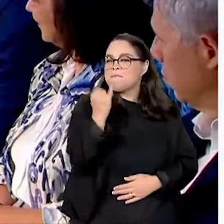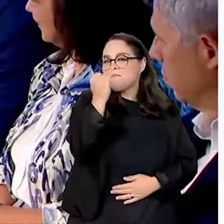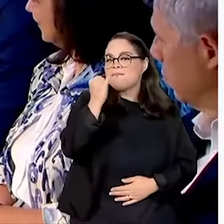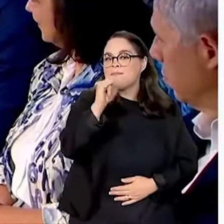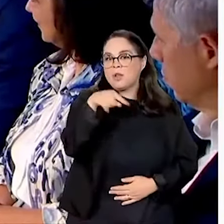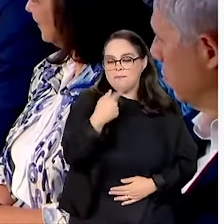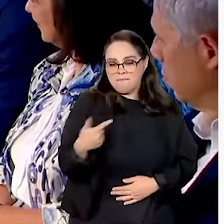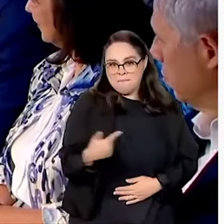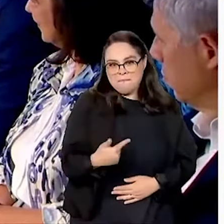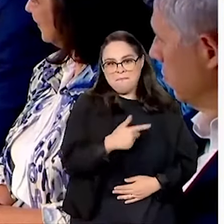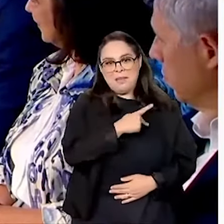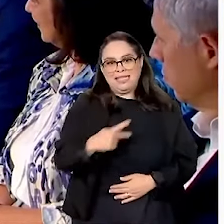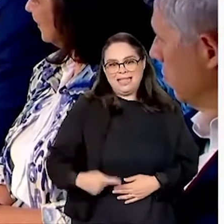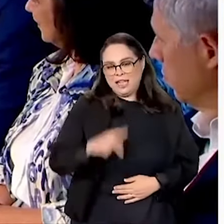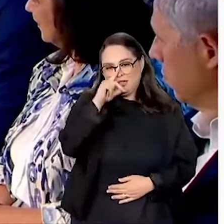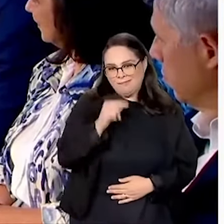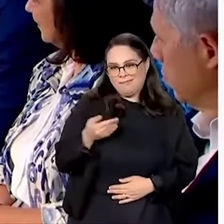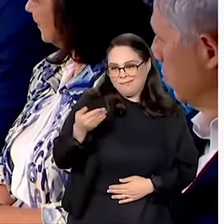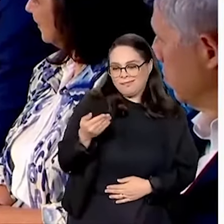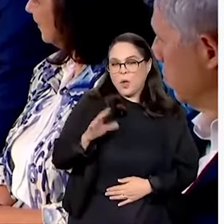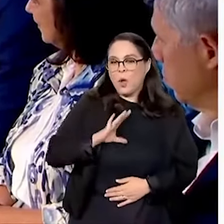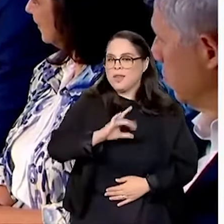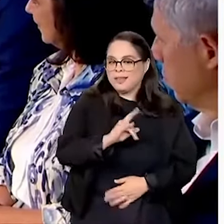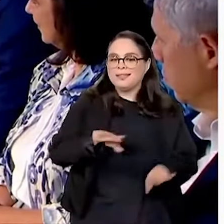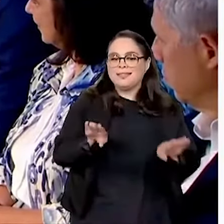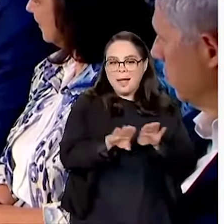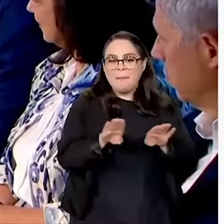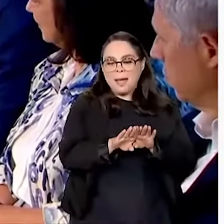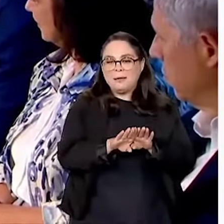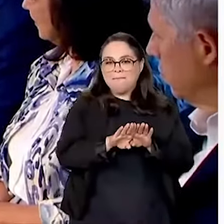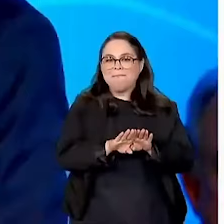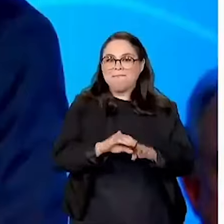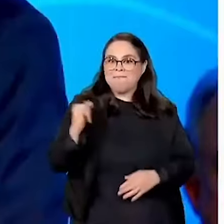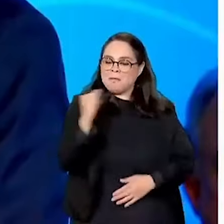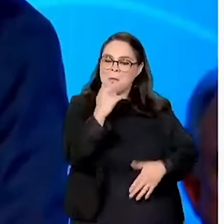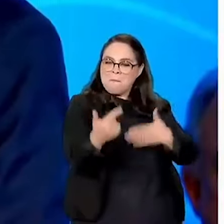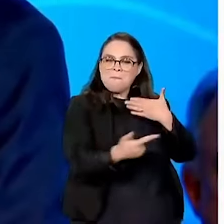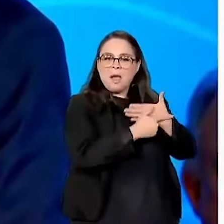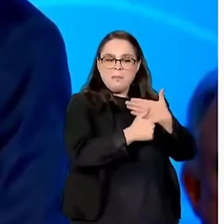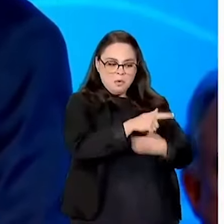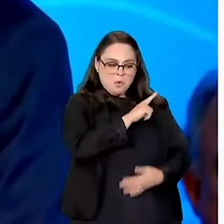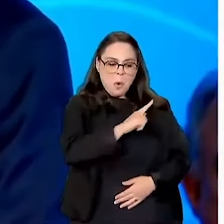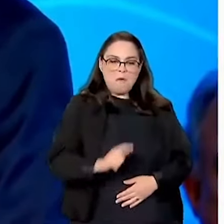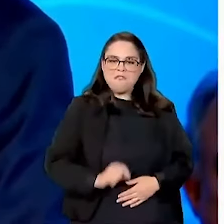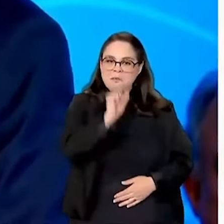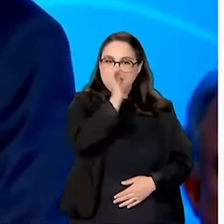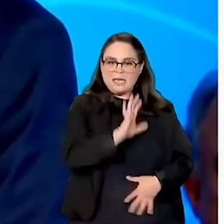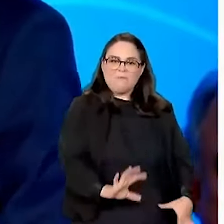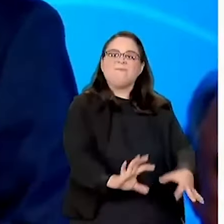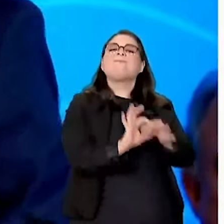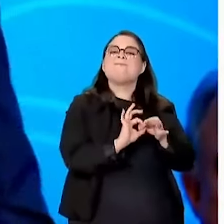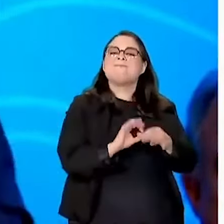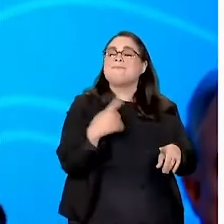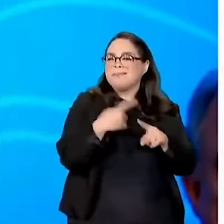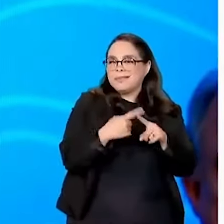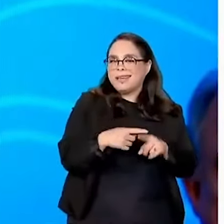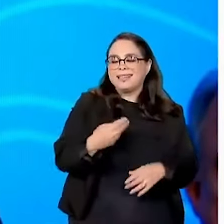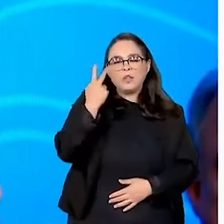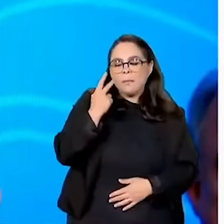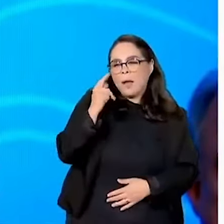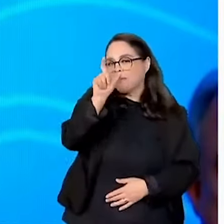nosso vice-presidente na coordenação e reconheceram o papel do governo brasileiro. Porque normalmente